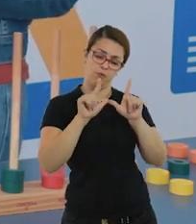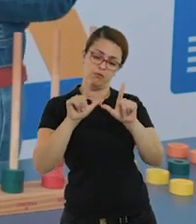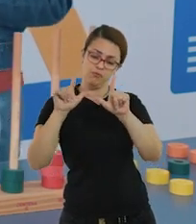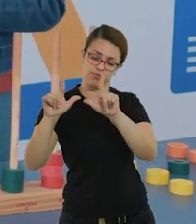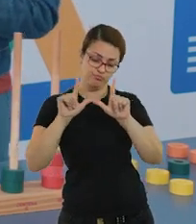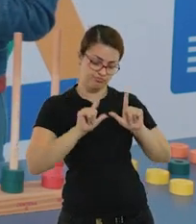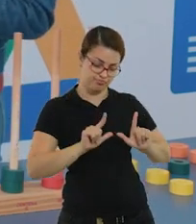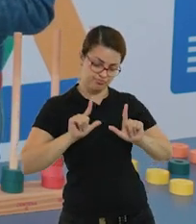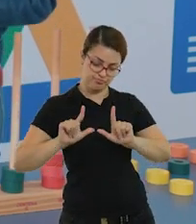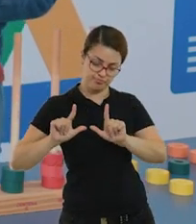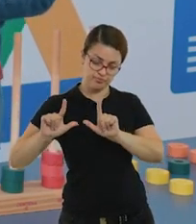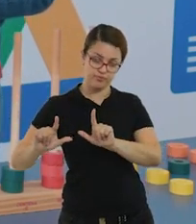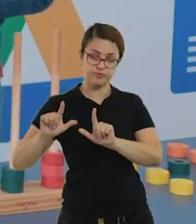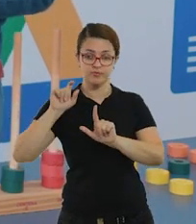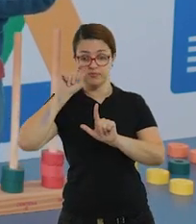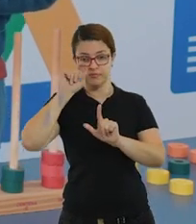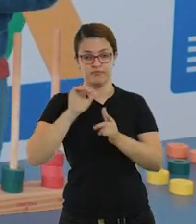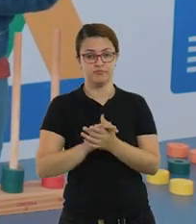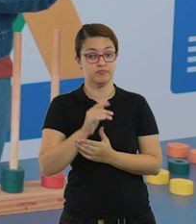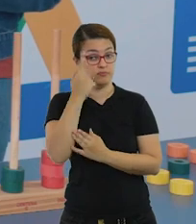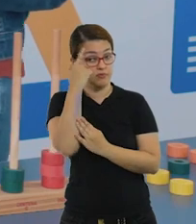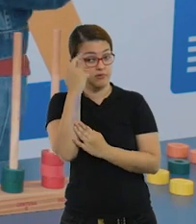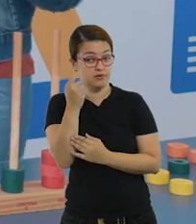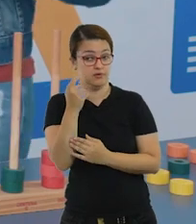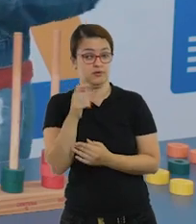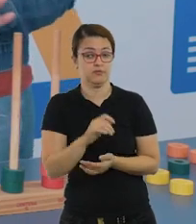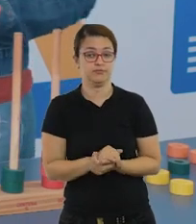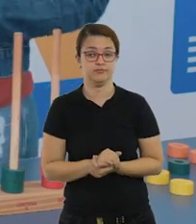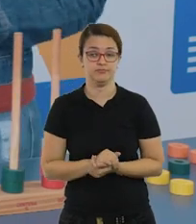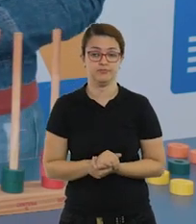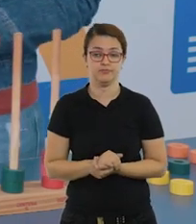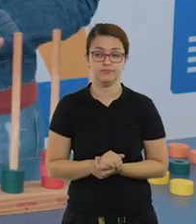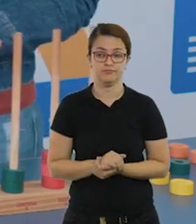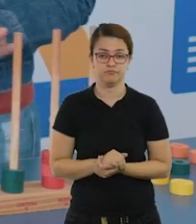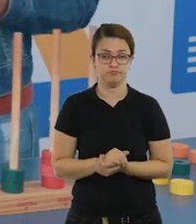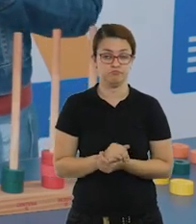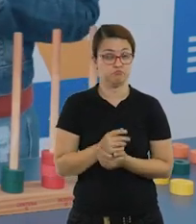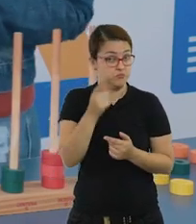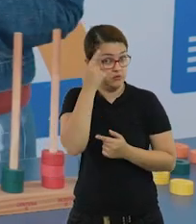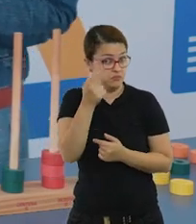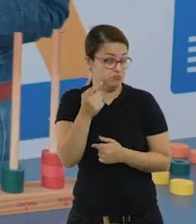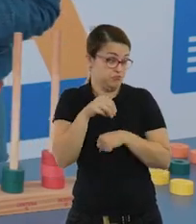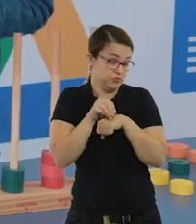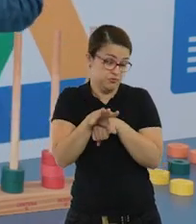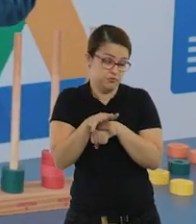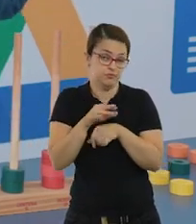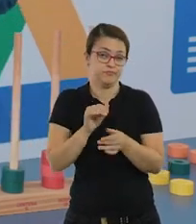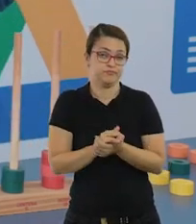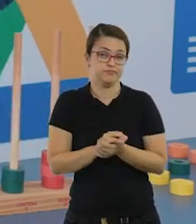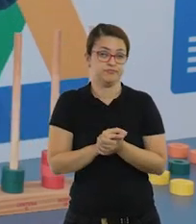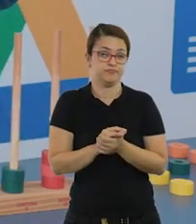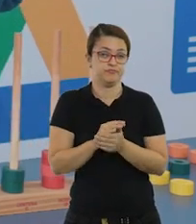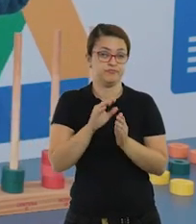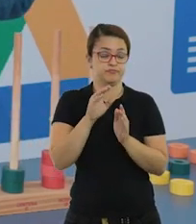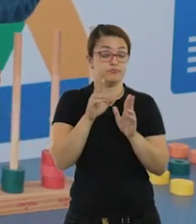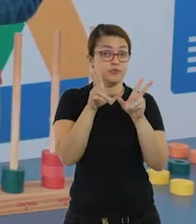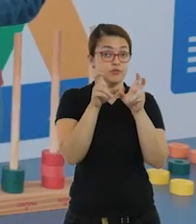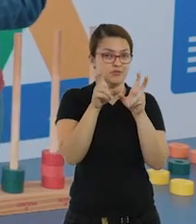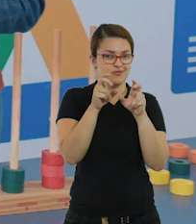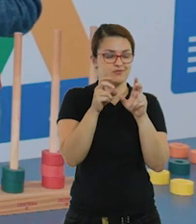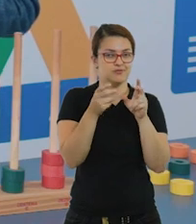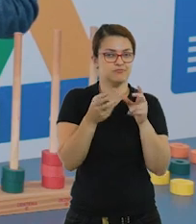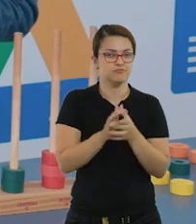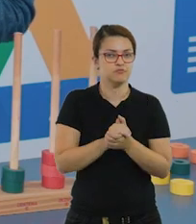ok? Faz os quadradinhos. E aí tenho uma ideia, uma sugestão aqui pra vocês. Vocês não precisam colocar esse nome, mas fica como ideia, tá